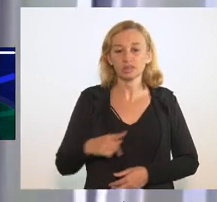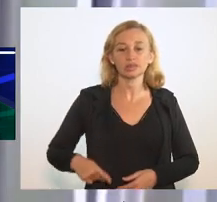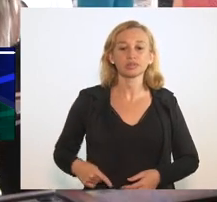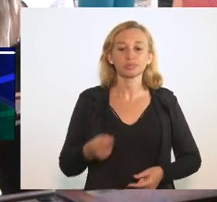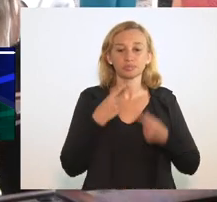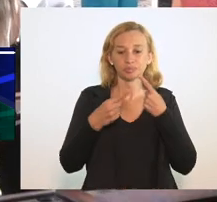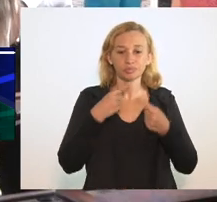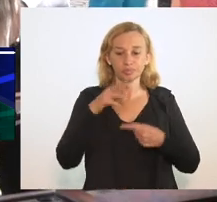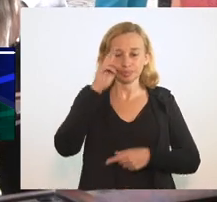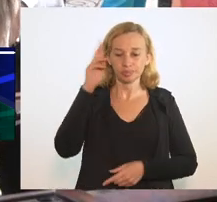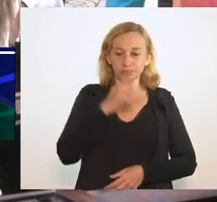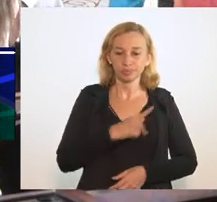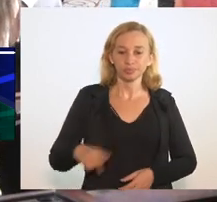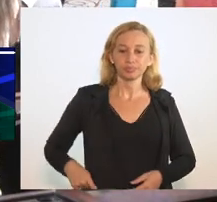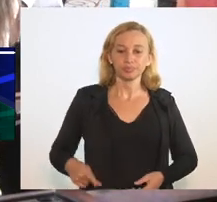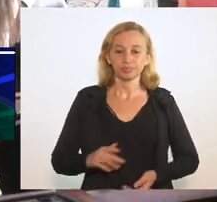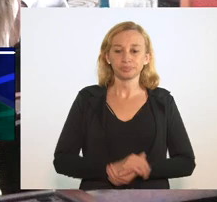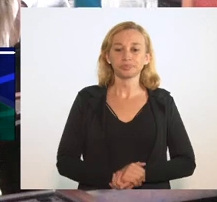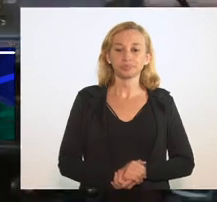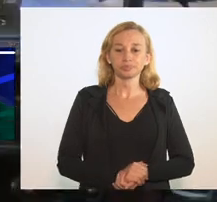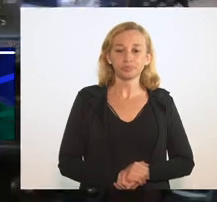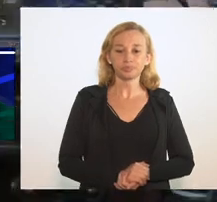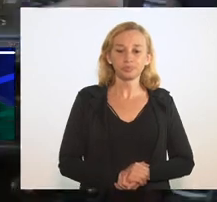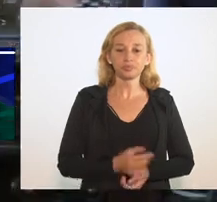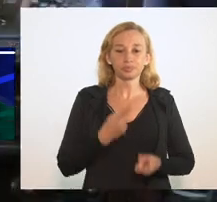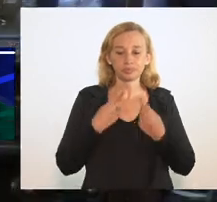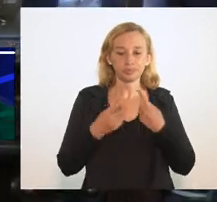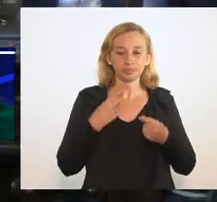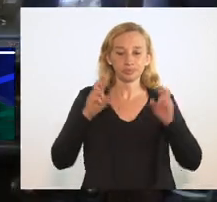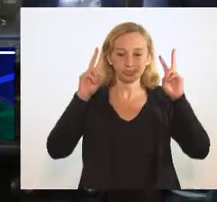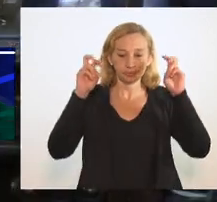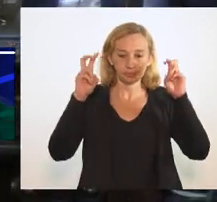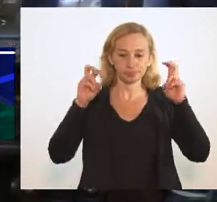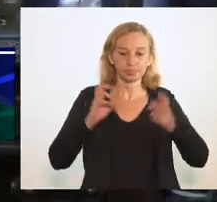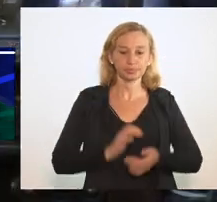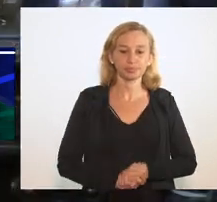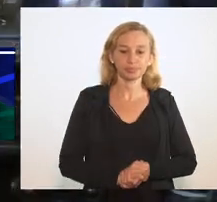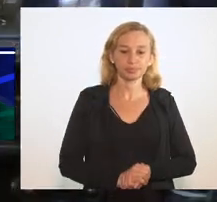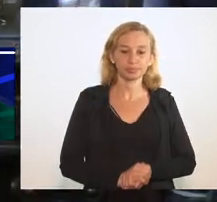discutir, presidente. Para discutir a matéria...